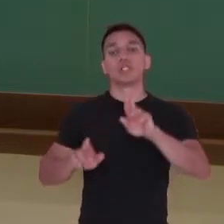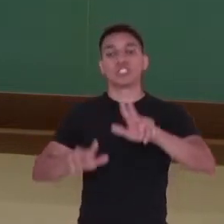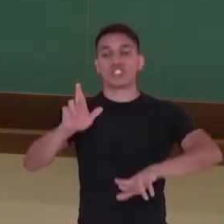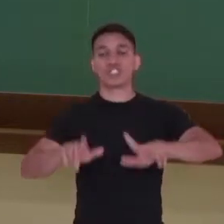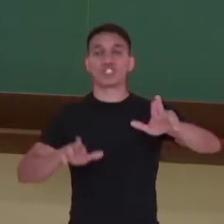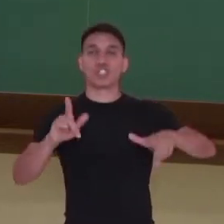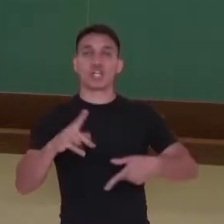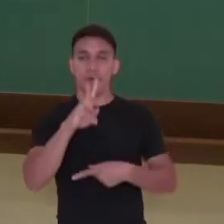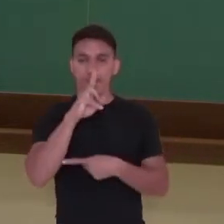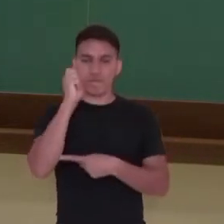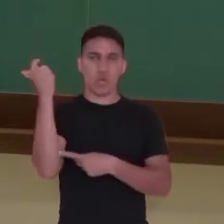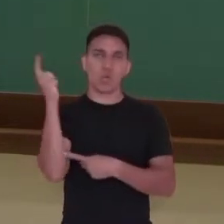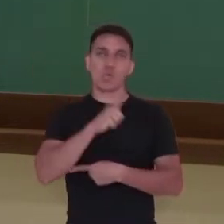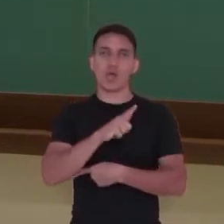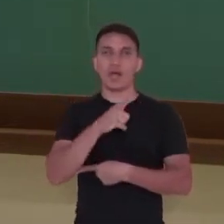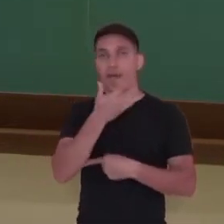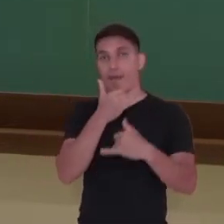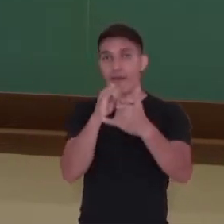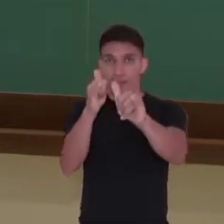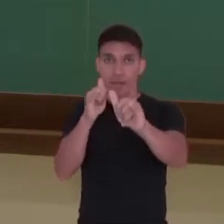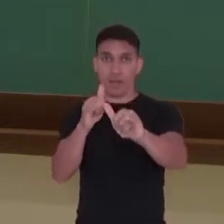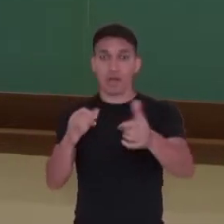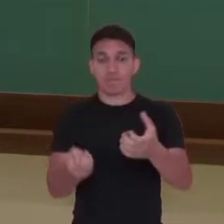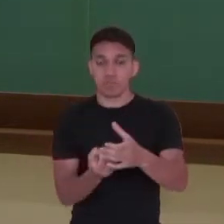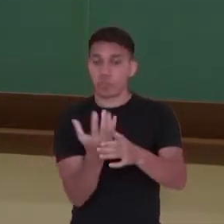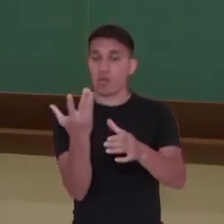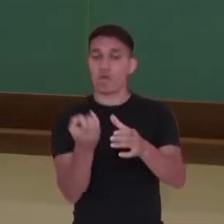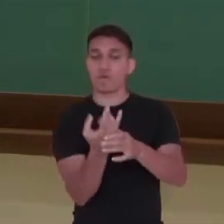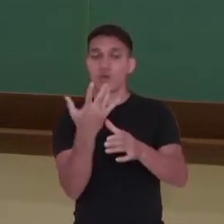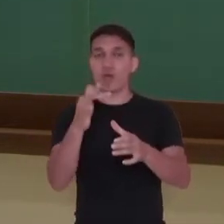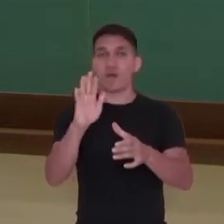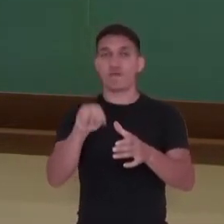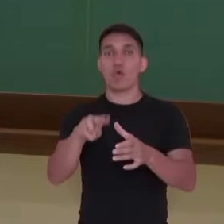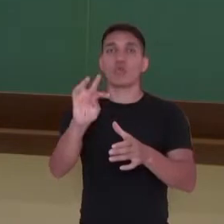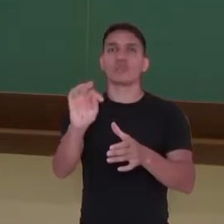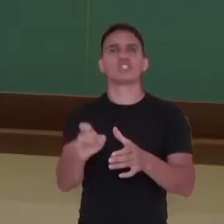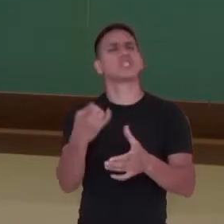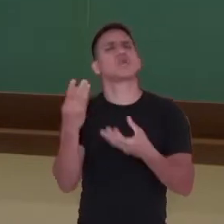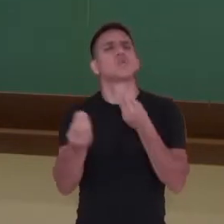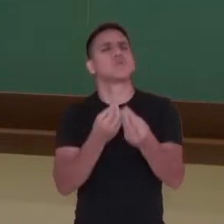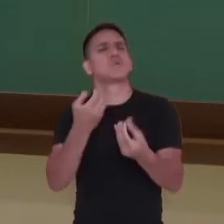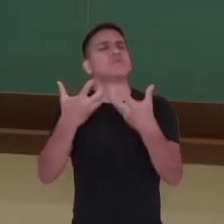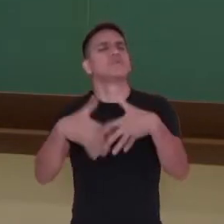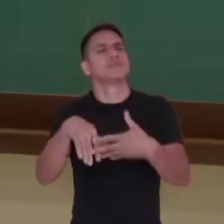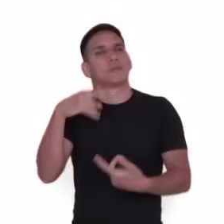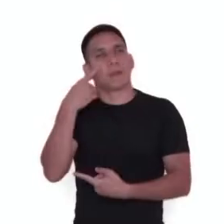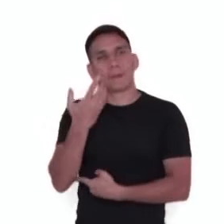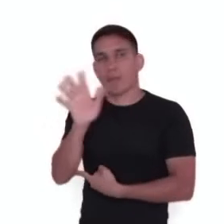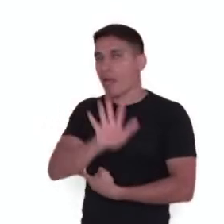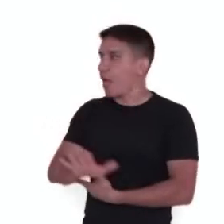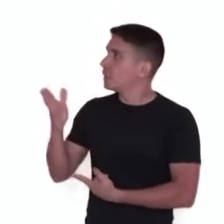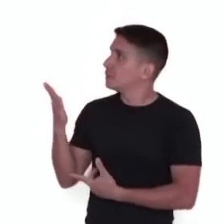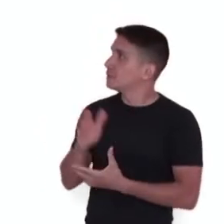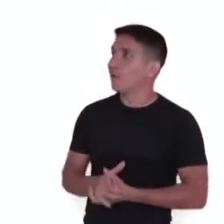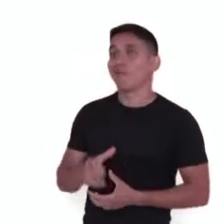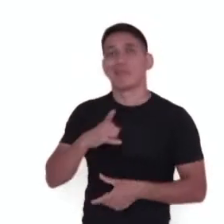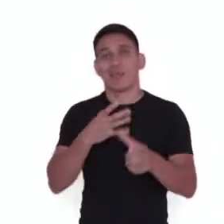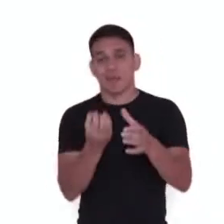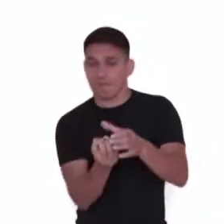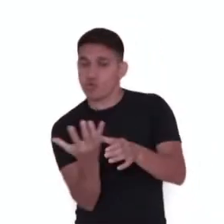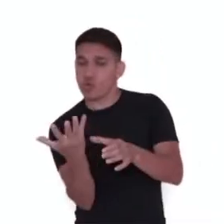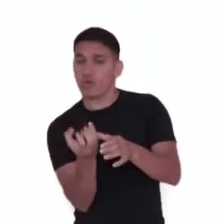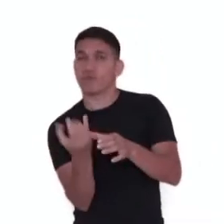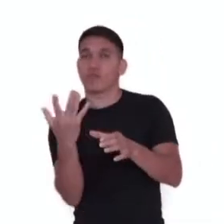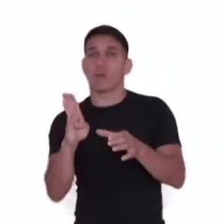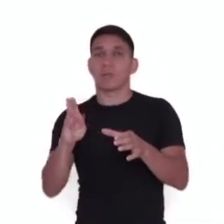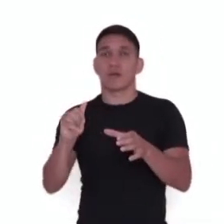de potencial elétrico produzida por uma determinada fonte. Vamos dar uma olhada nessa imagem? Aqui a gente tem uma fonte,